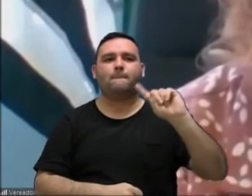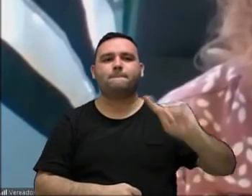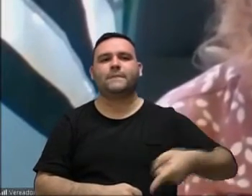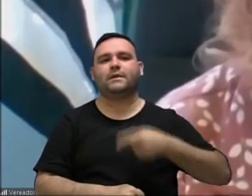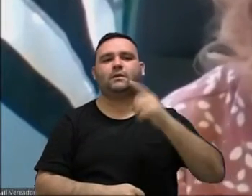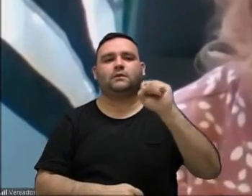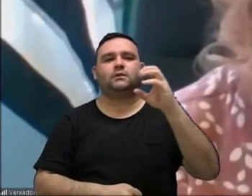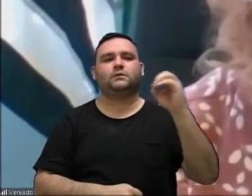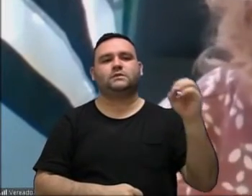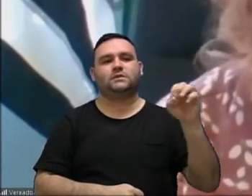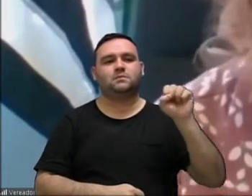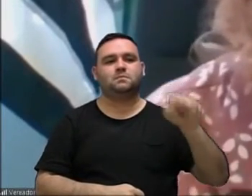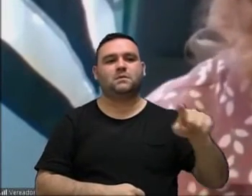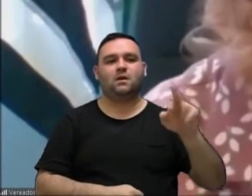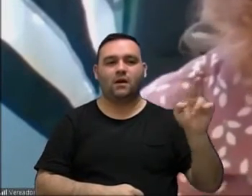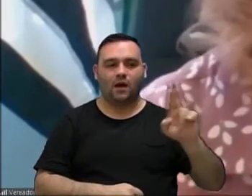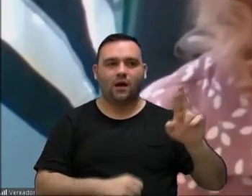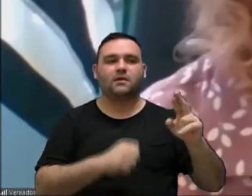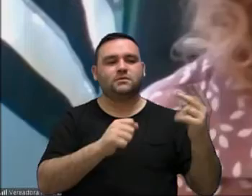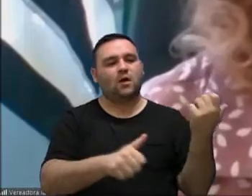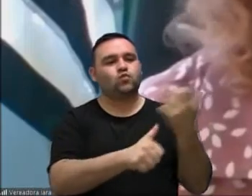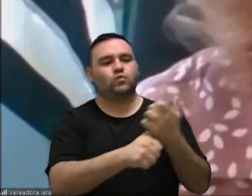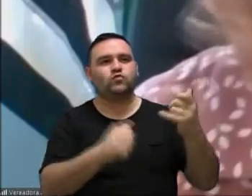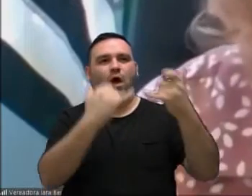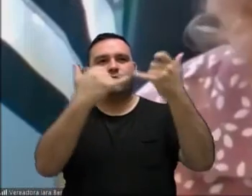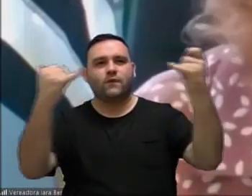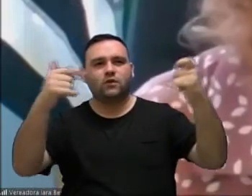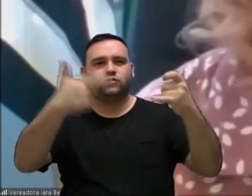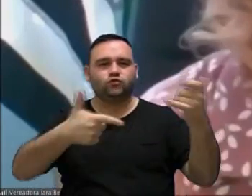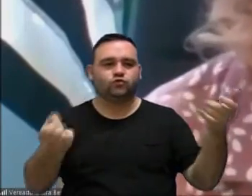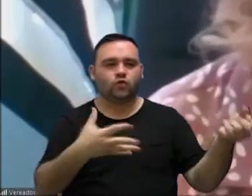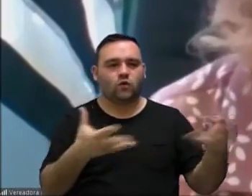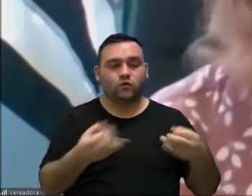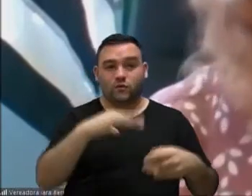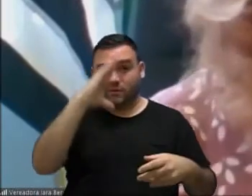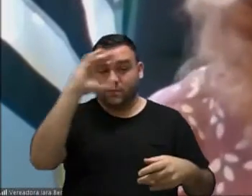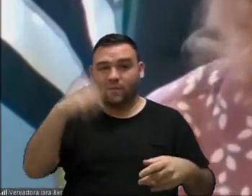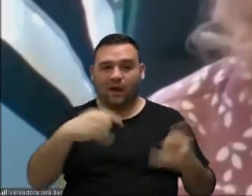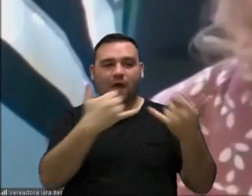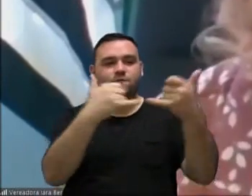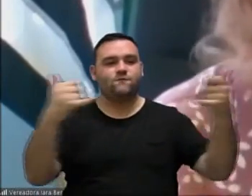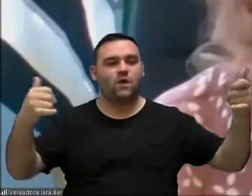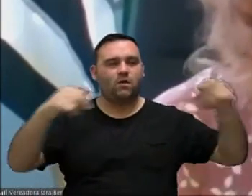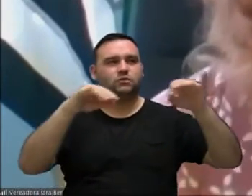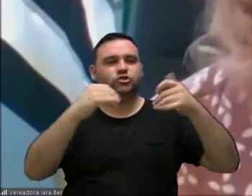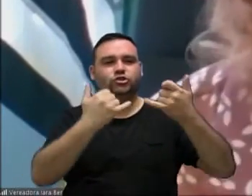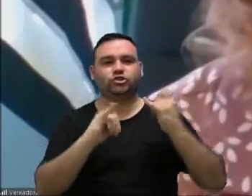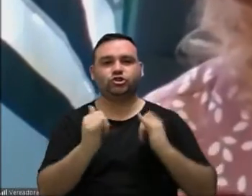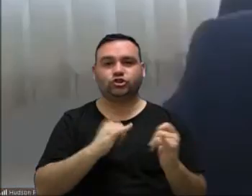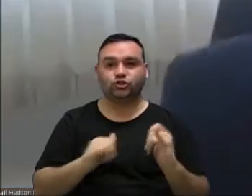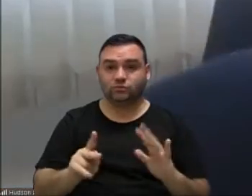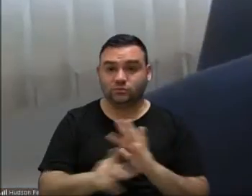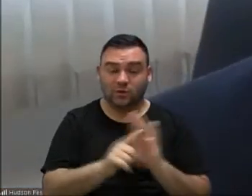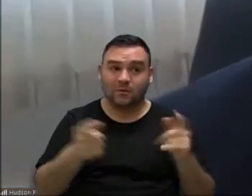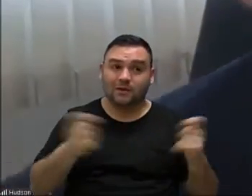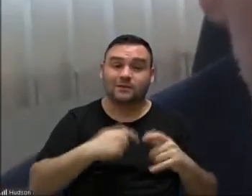oitocentas mil reais gastos na reposição desses materiais e o principal deles foi a fiação não tem número